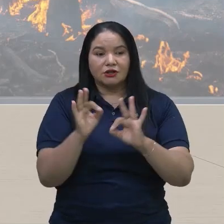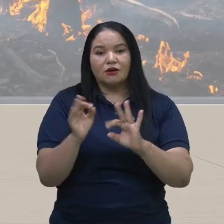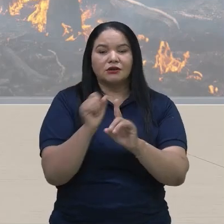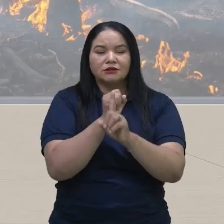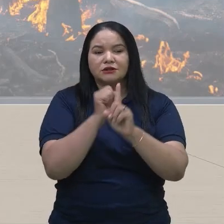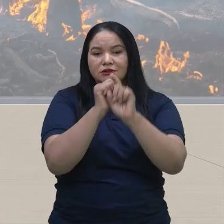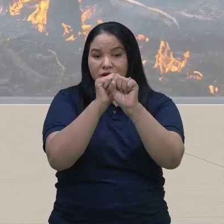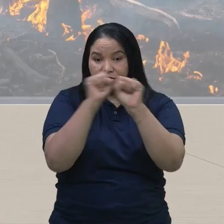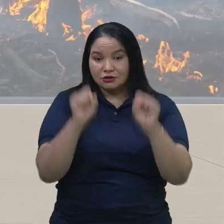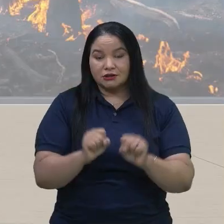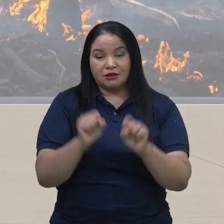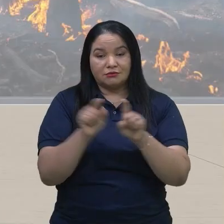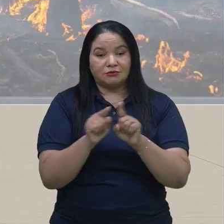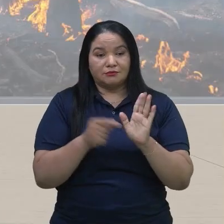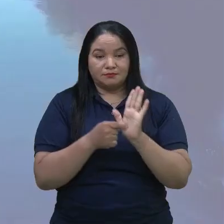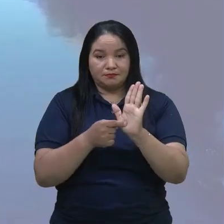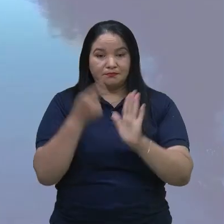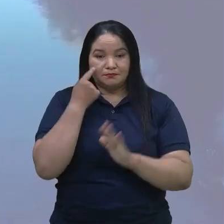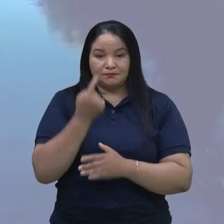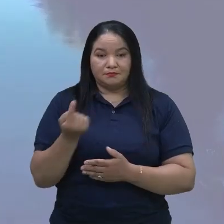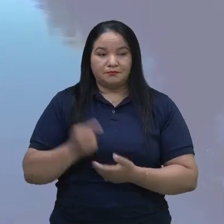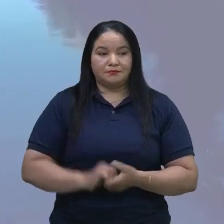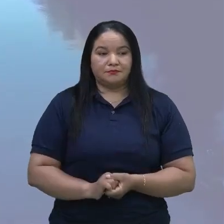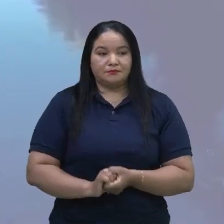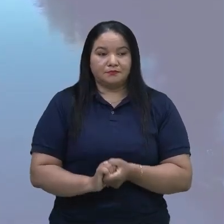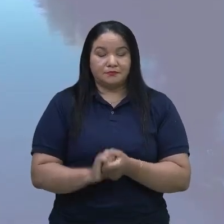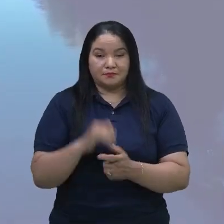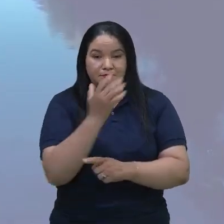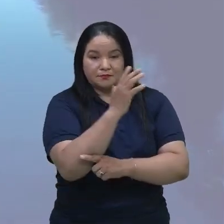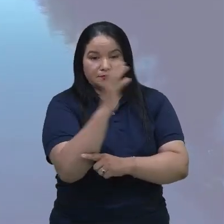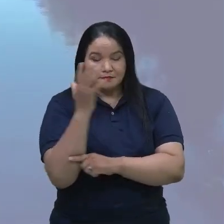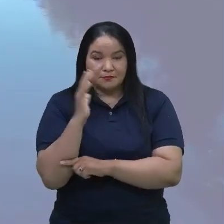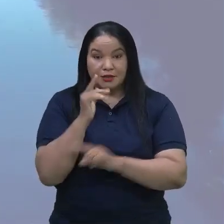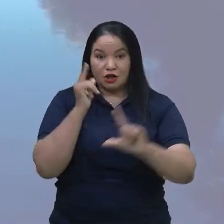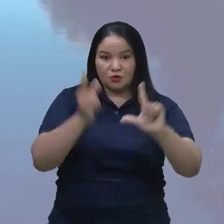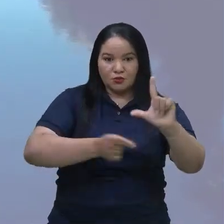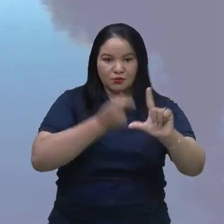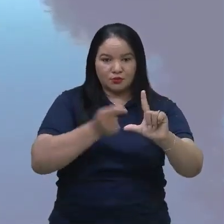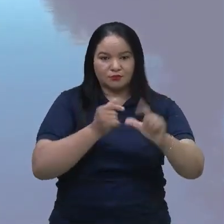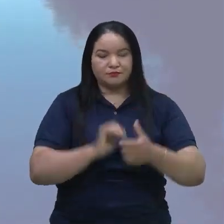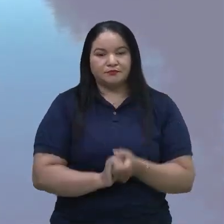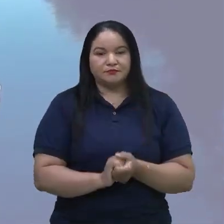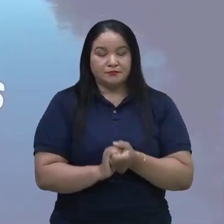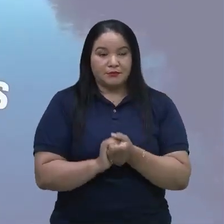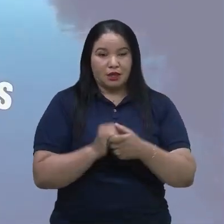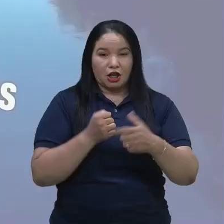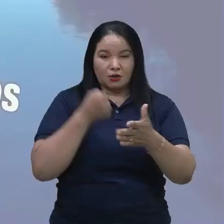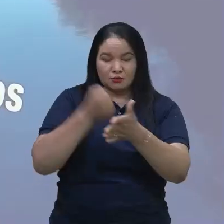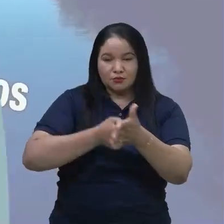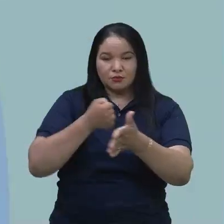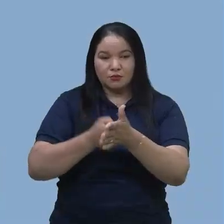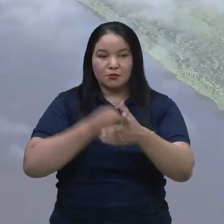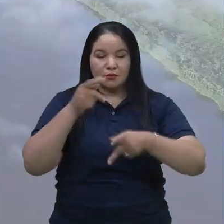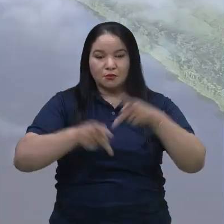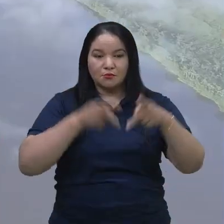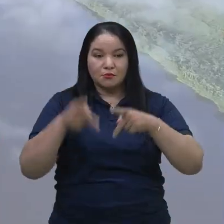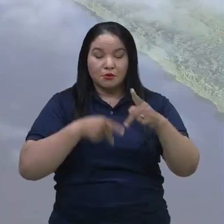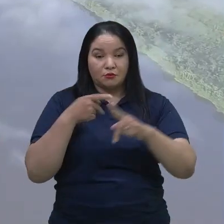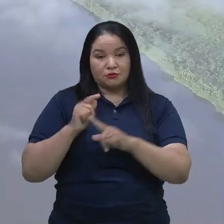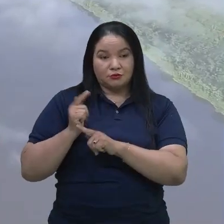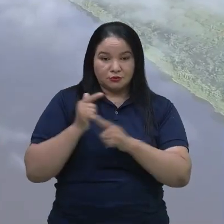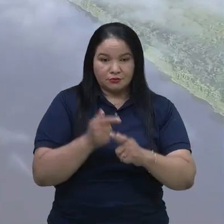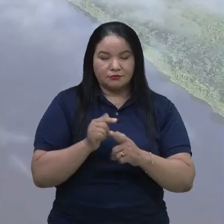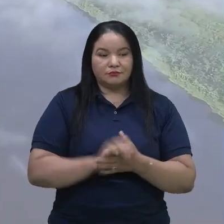que nós trouxemos aqui para a aula. Entre a floresta e o lucro. A luta dos povos originários. A